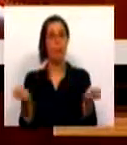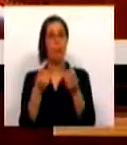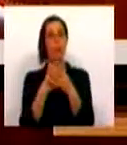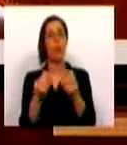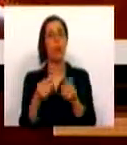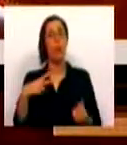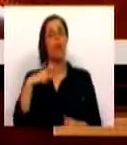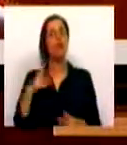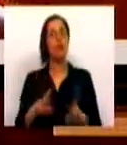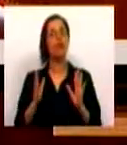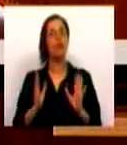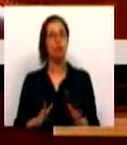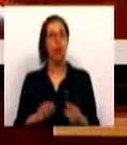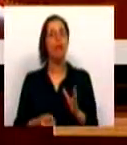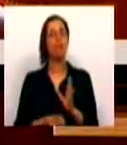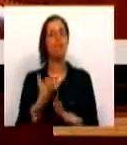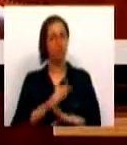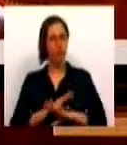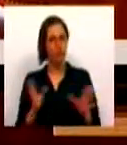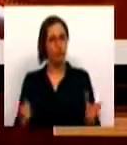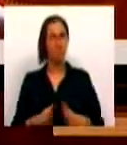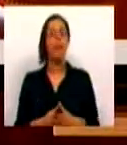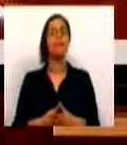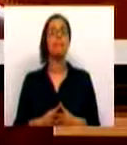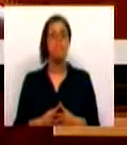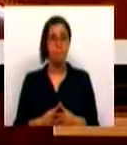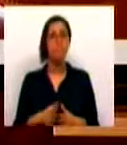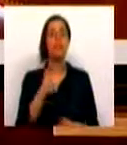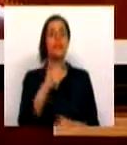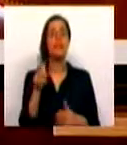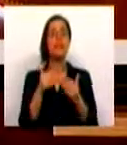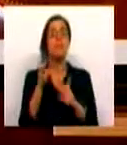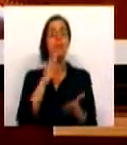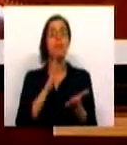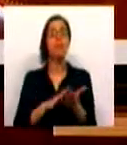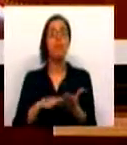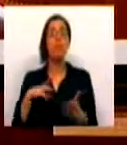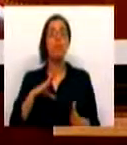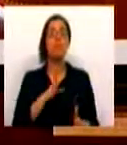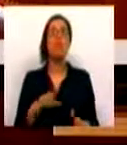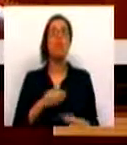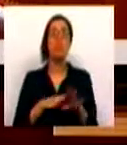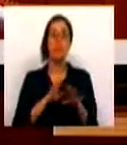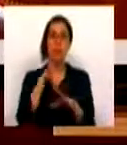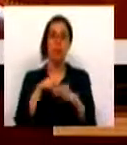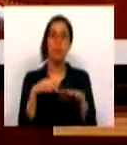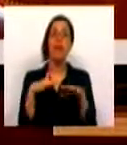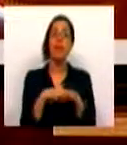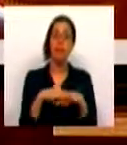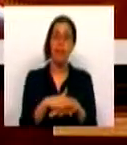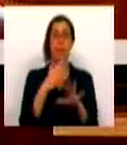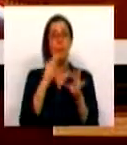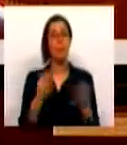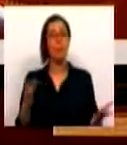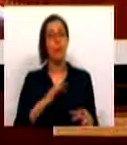produtos portugueses já está constituída. Neste momento, mais de 100 restaurantes portugueses em todo o mundo fazem parte dessa rede e estou